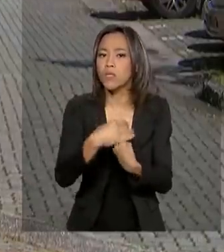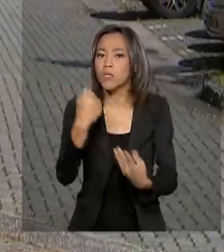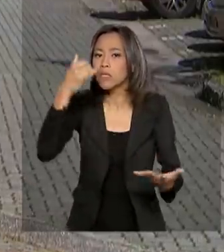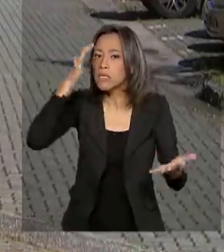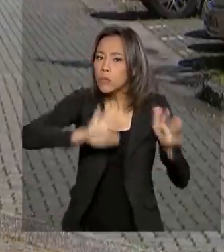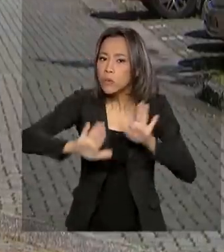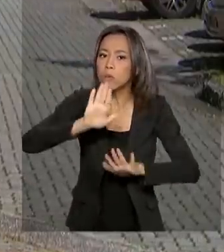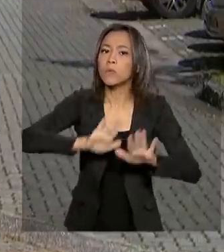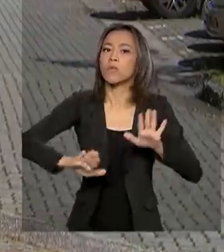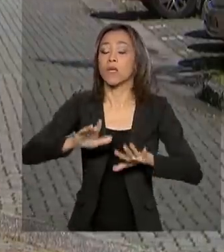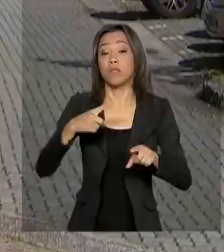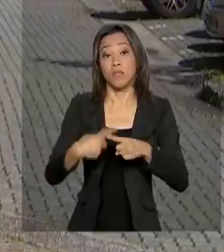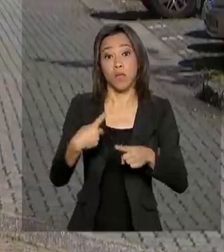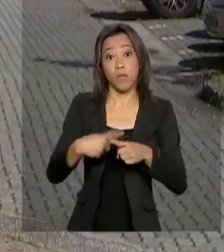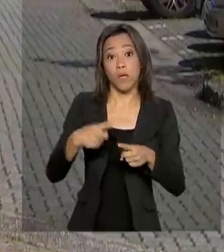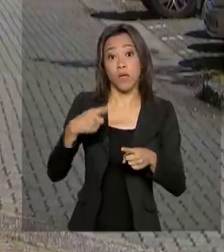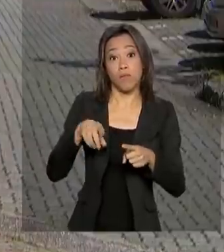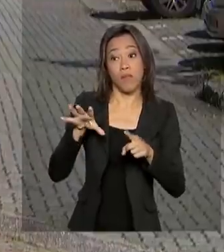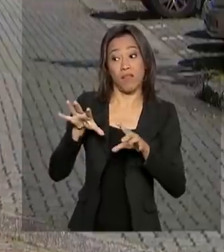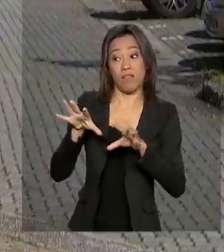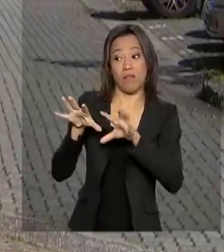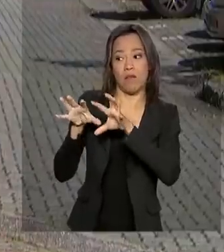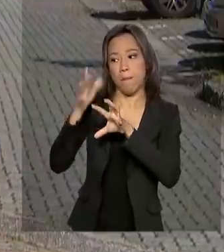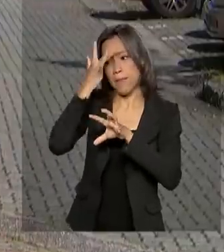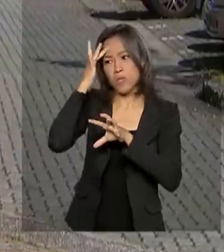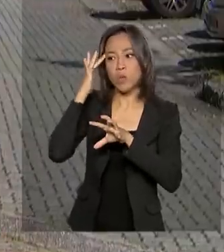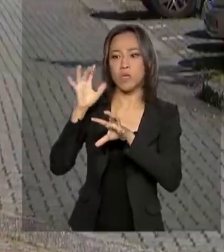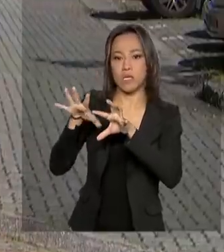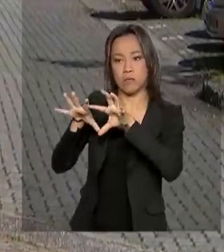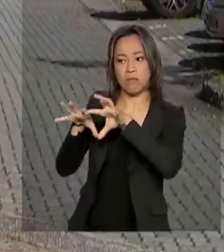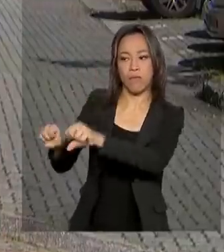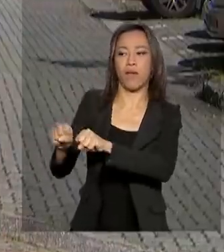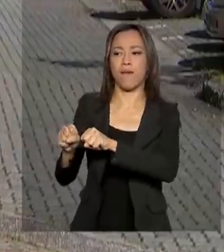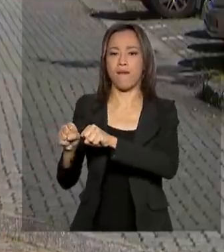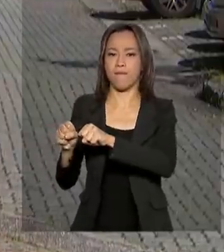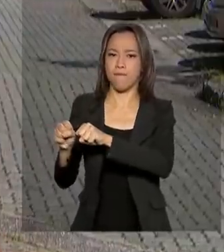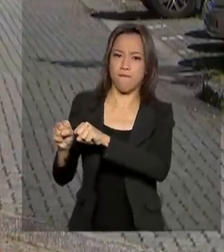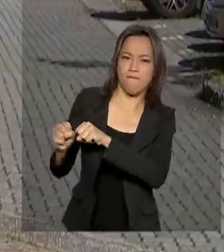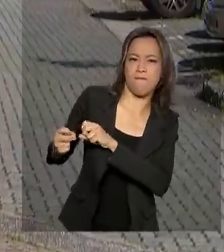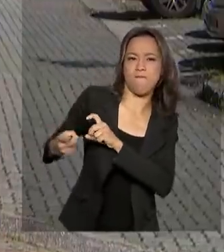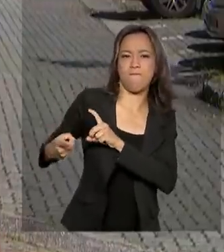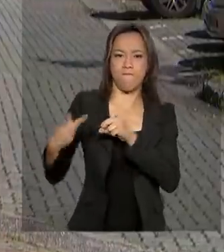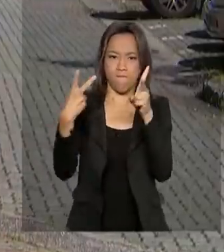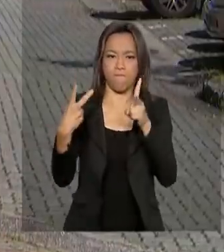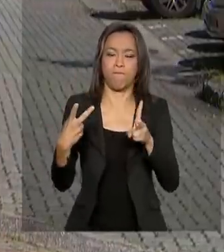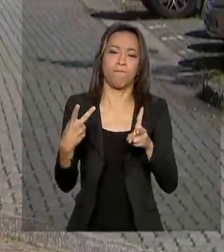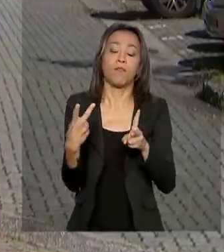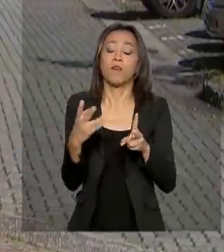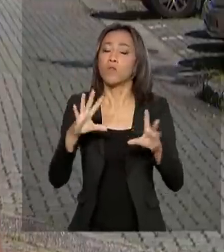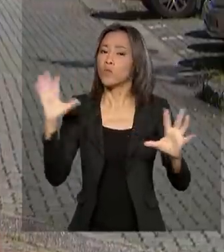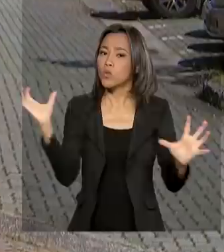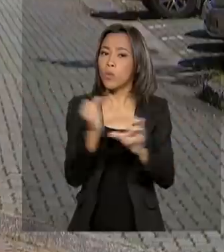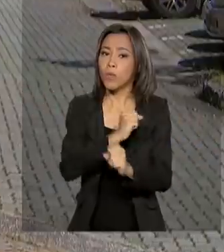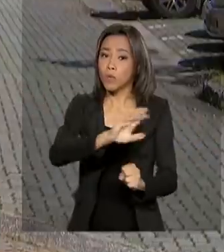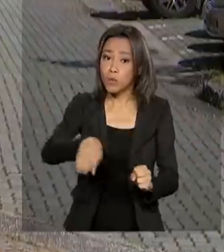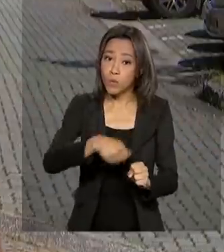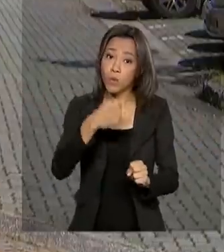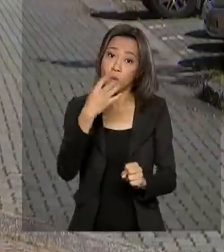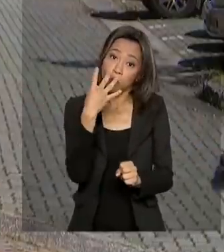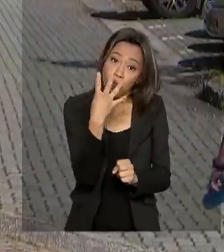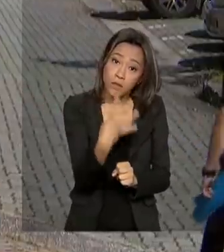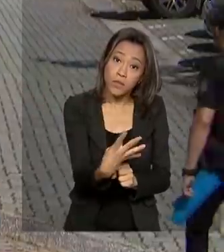do tráfico de pessoas junto com os canais de denúncia ao todo 495 mil impressos